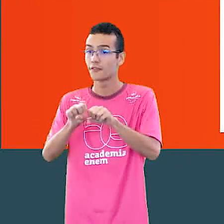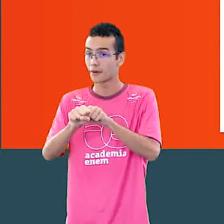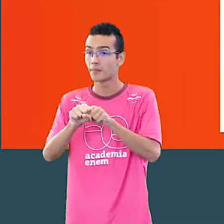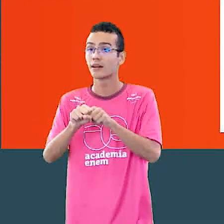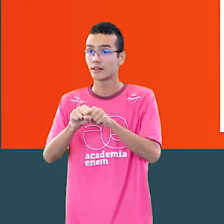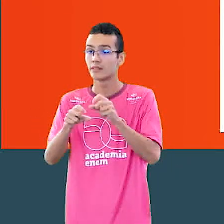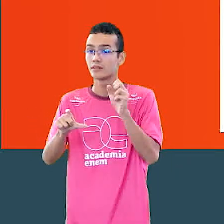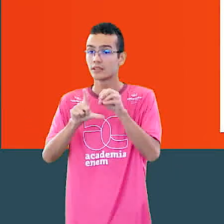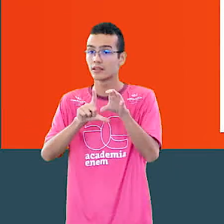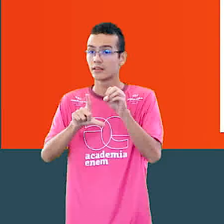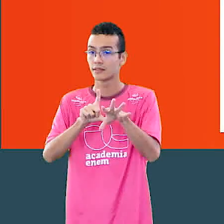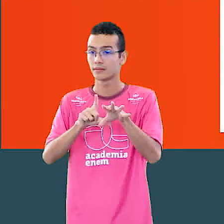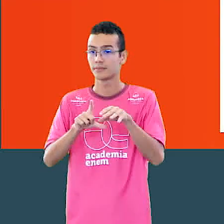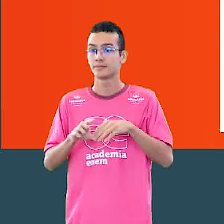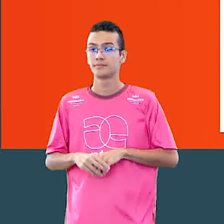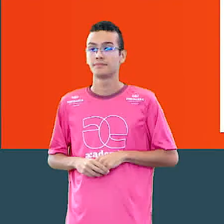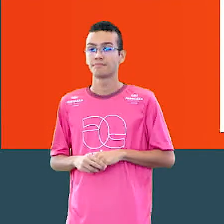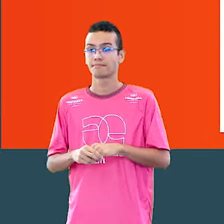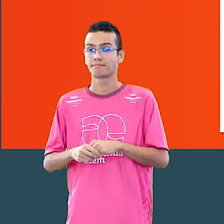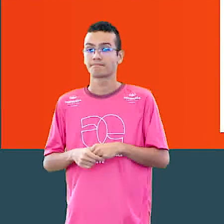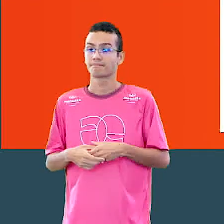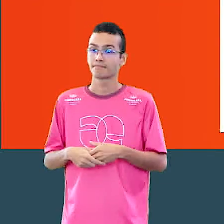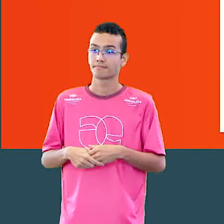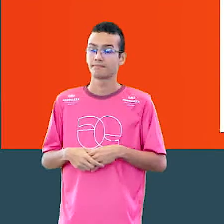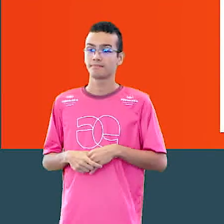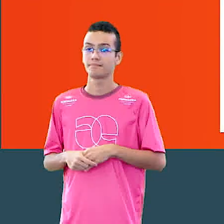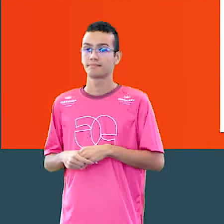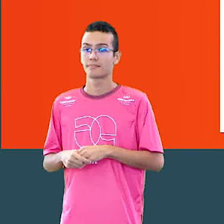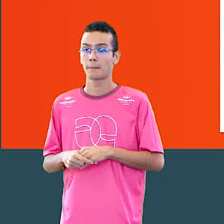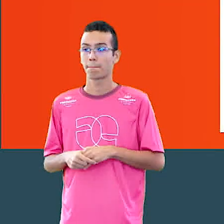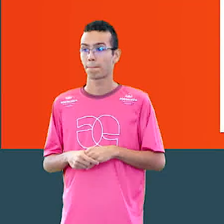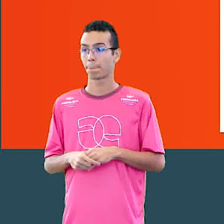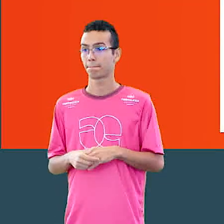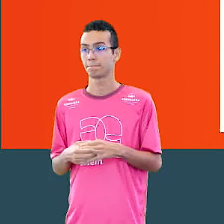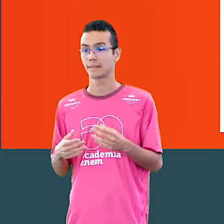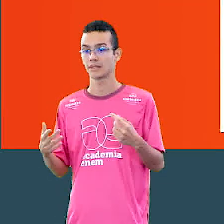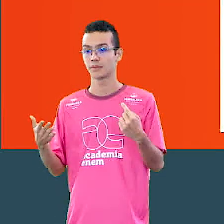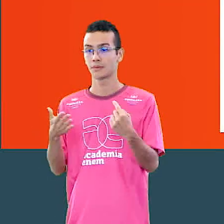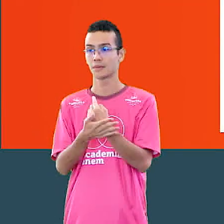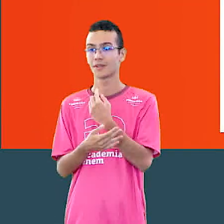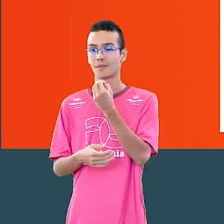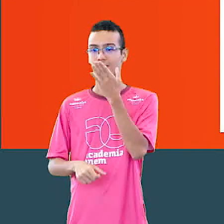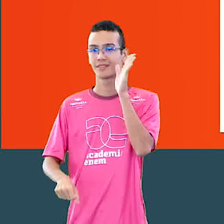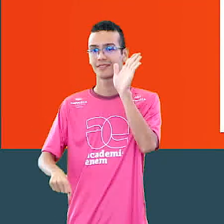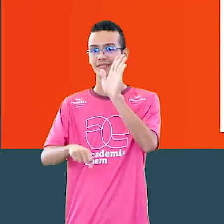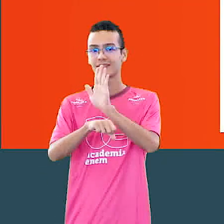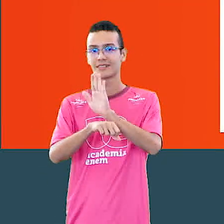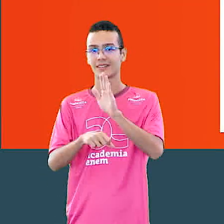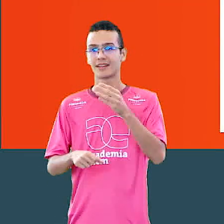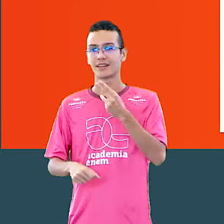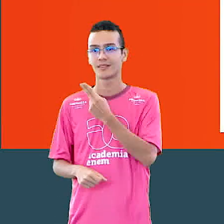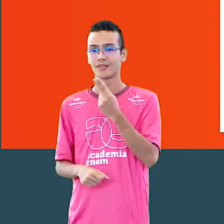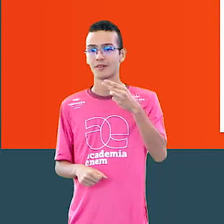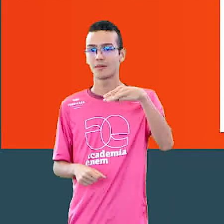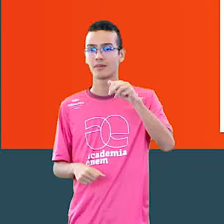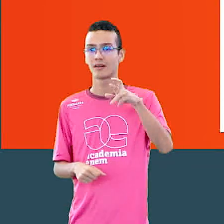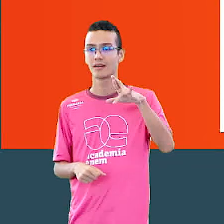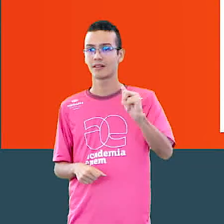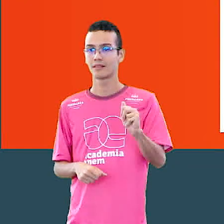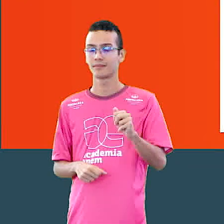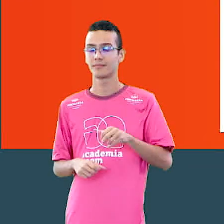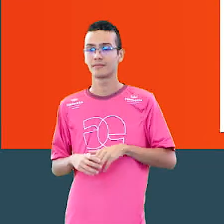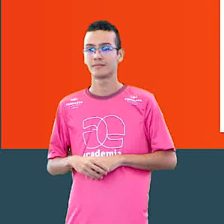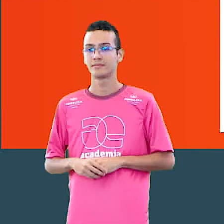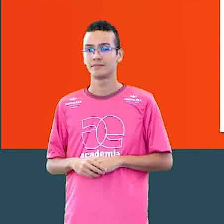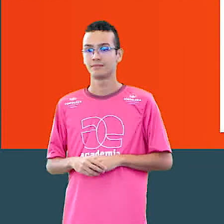licenciatura. Ok? Vamos ver essa perguntinha aí. Oi. Boa tarde, eu me chamo Maria. É